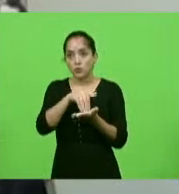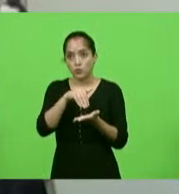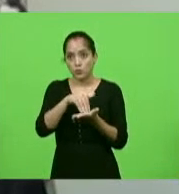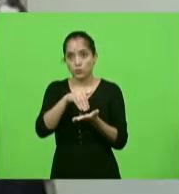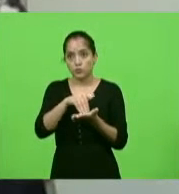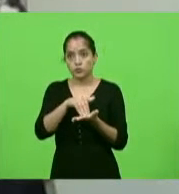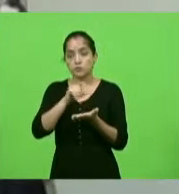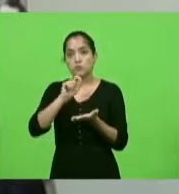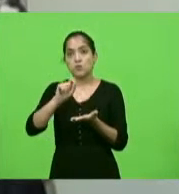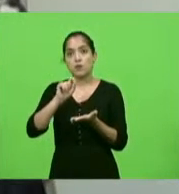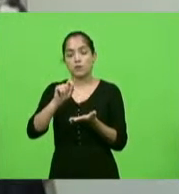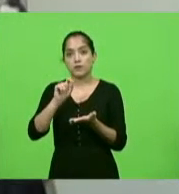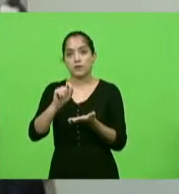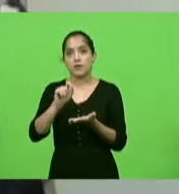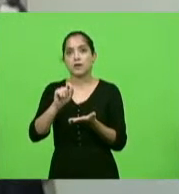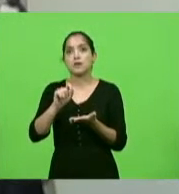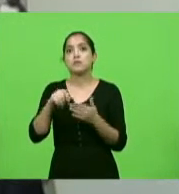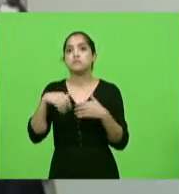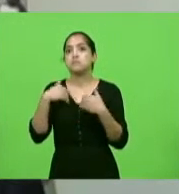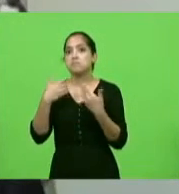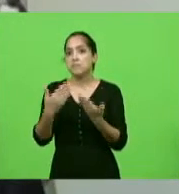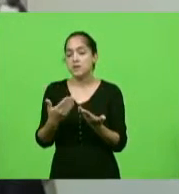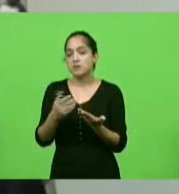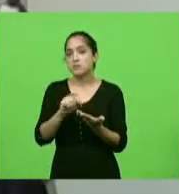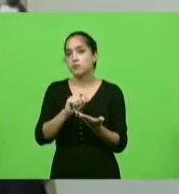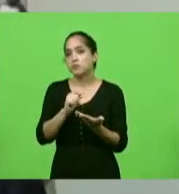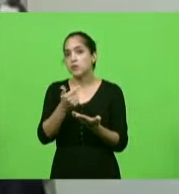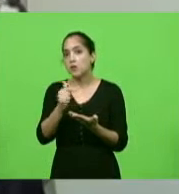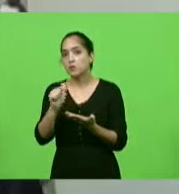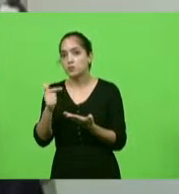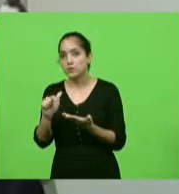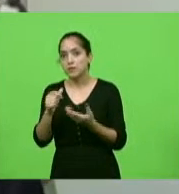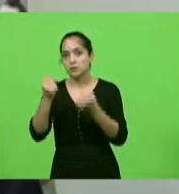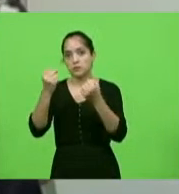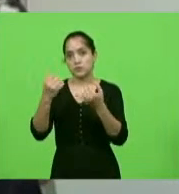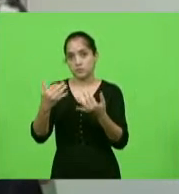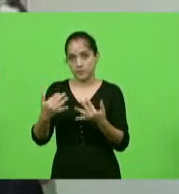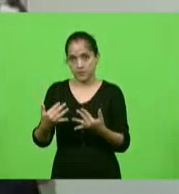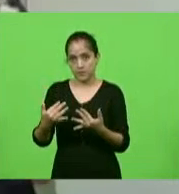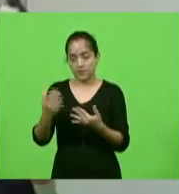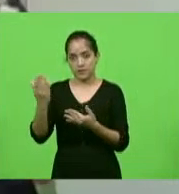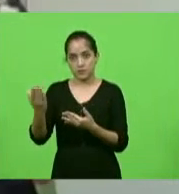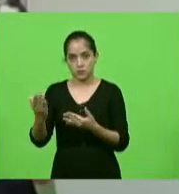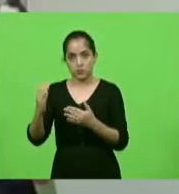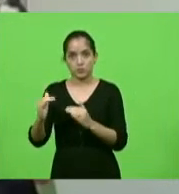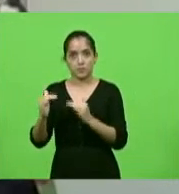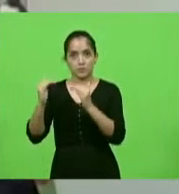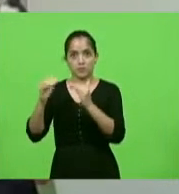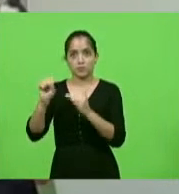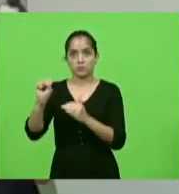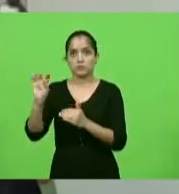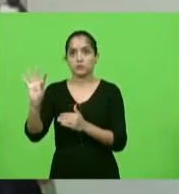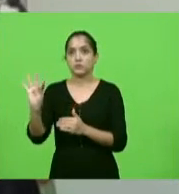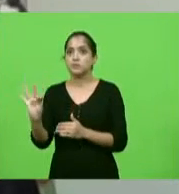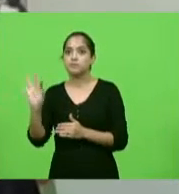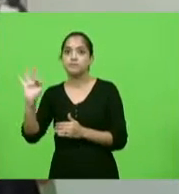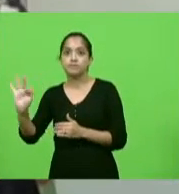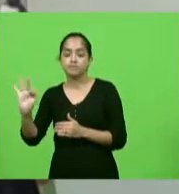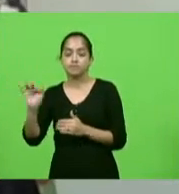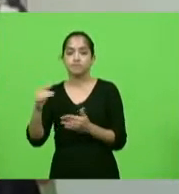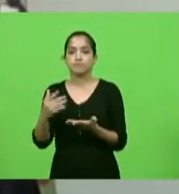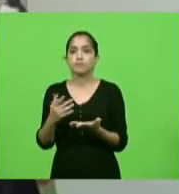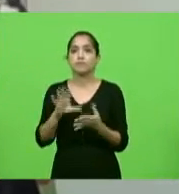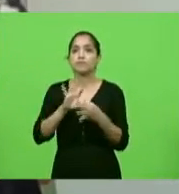em terceiro e último lugar, trata-se de entendimento que, mesmo não tendo sido proferido pelo Superior Tribunal Federal com